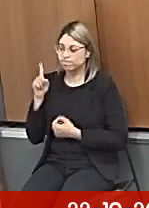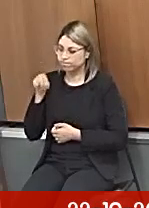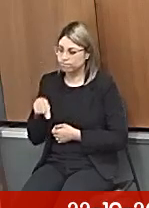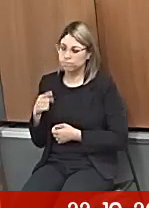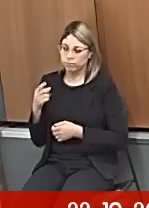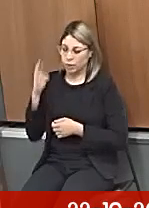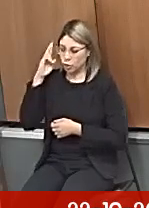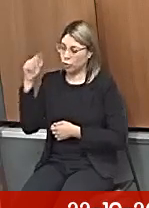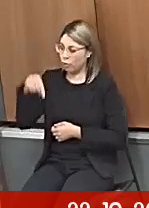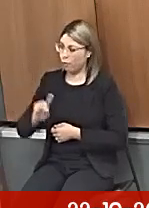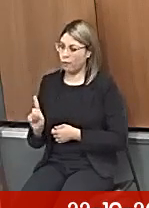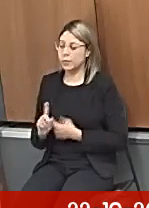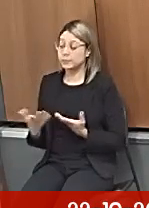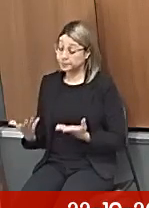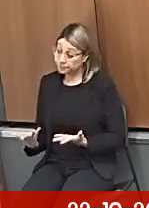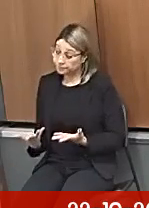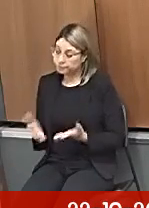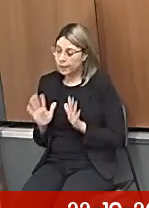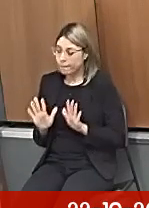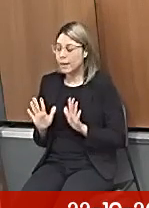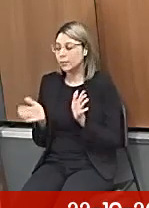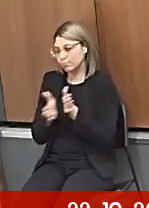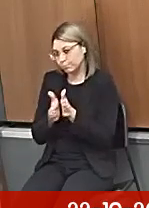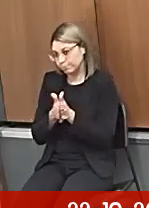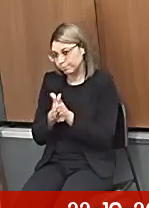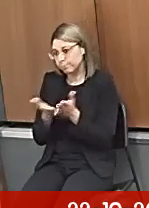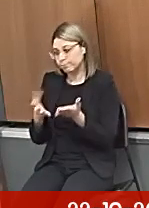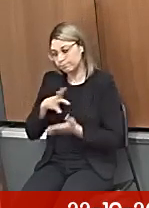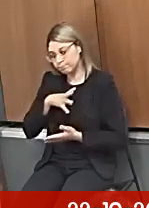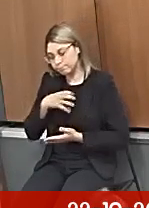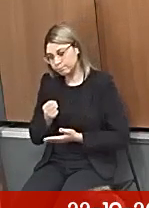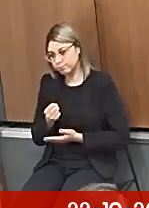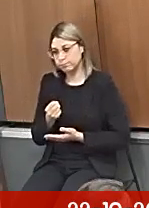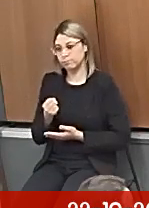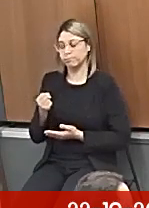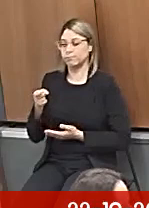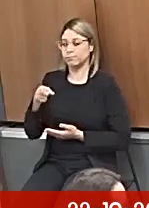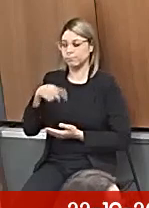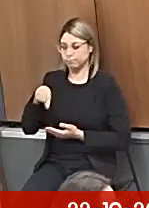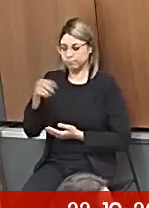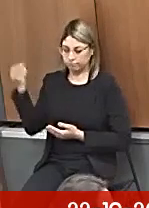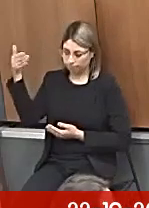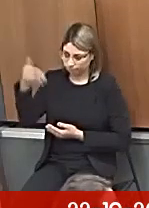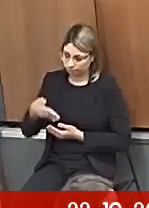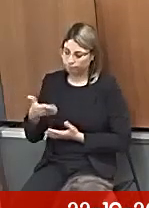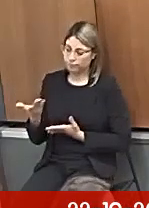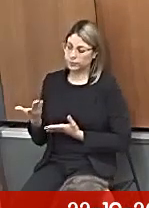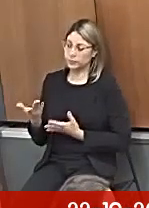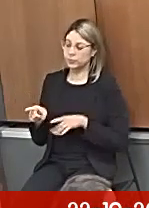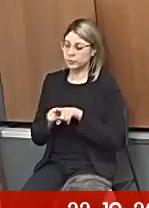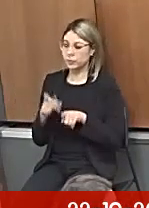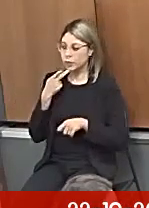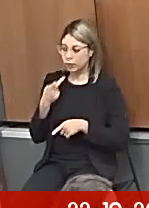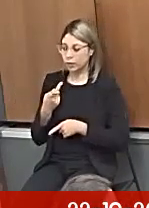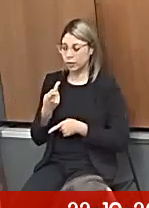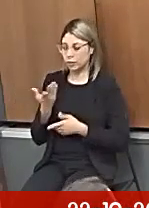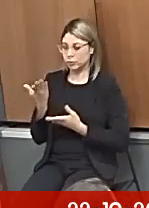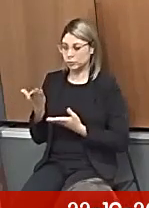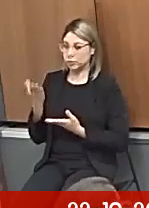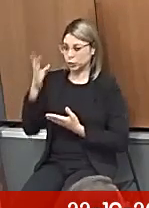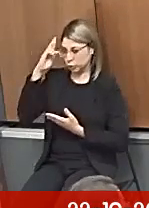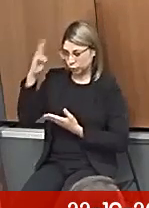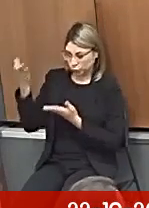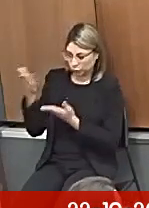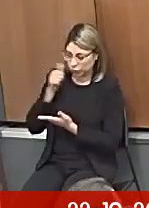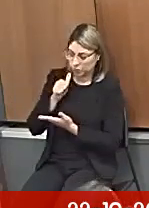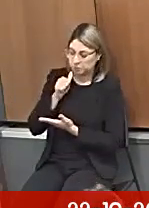Mas quero parabenizar pela coragem de estar aqui e pedindo que, como diretora de um